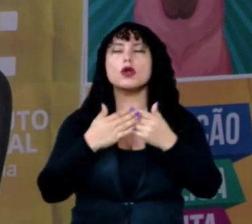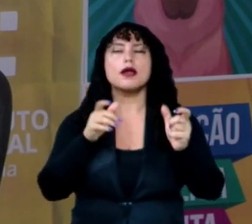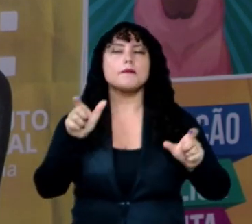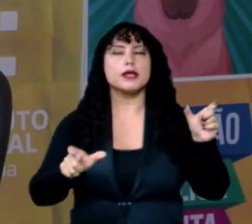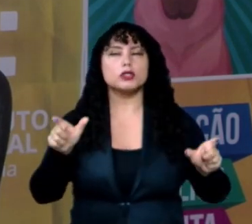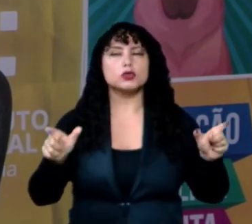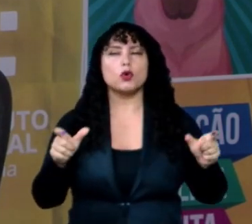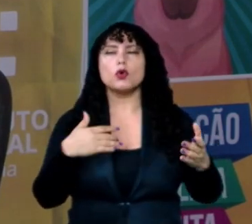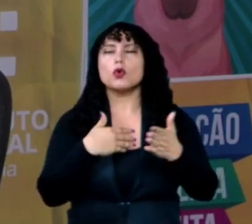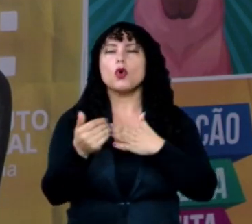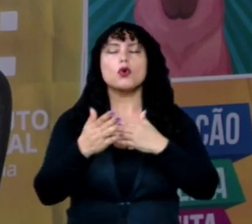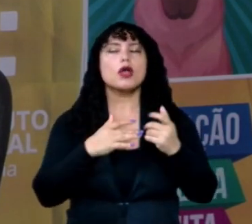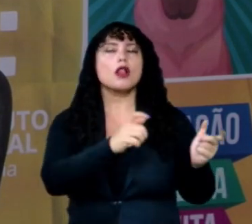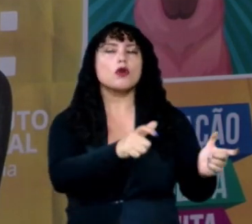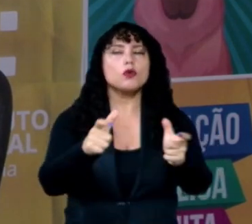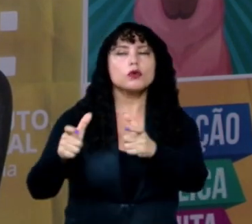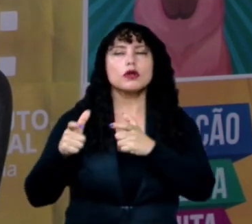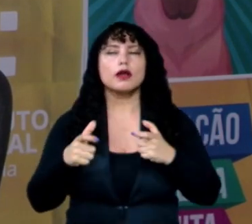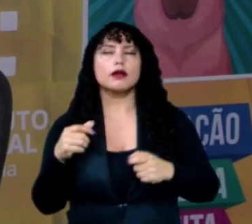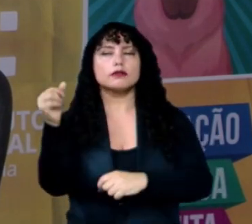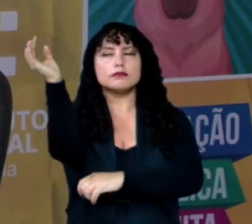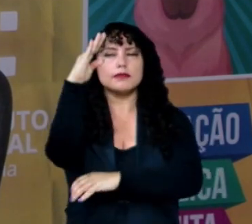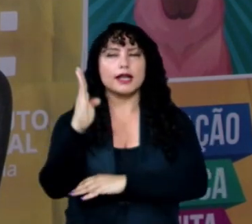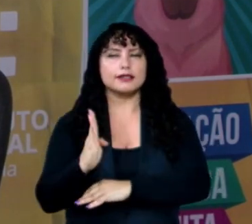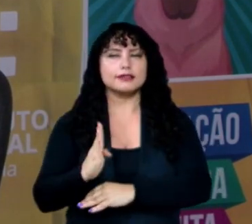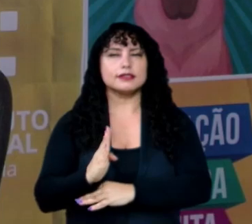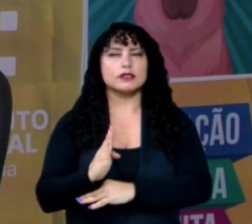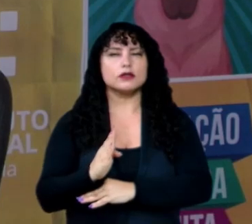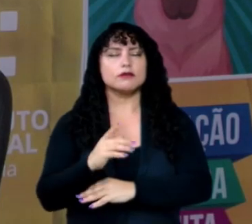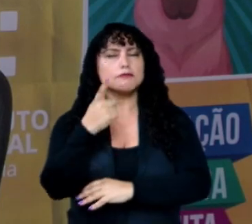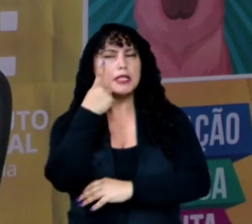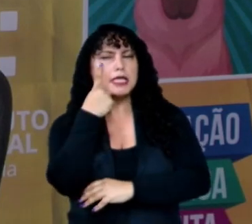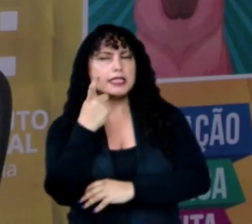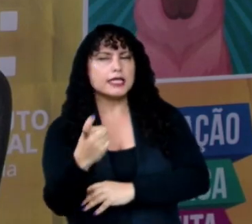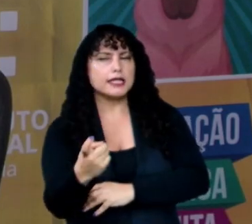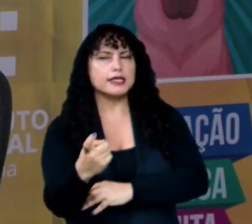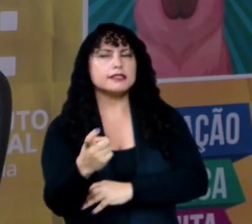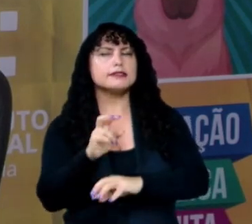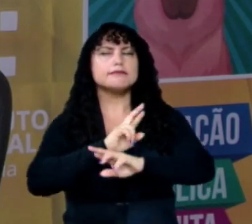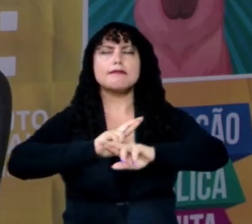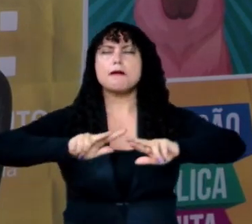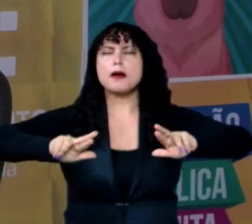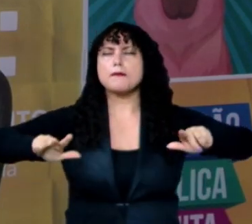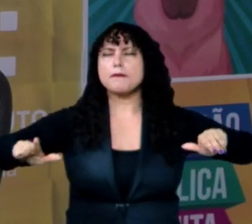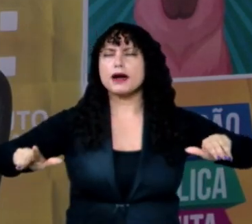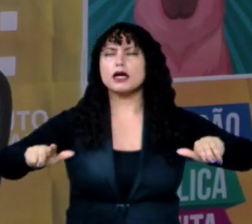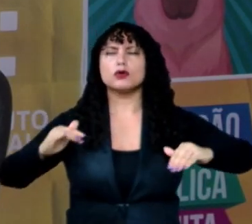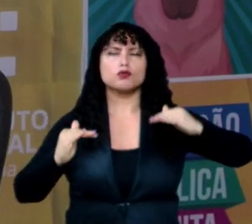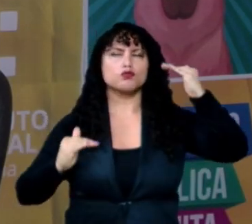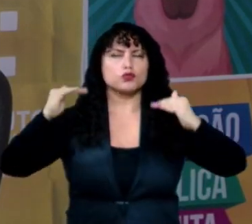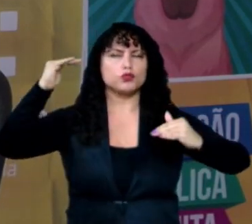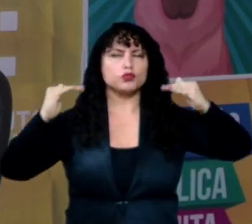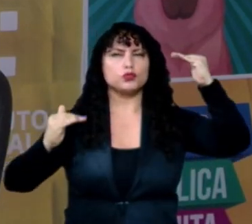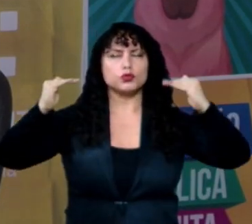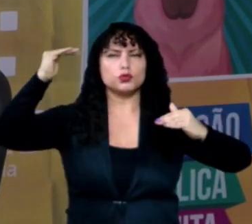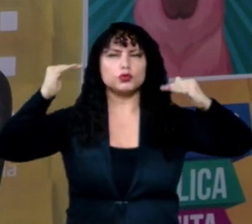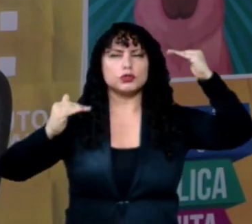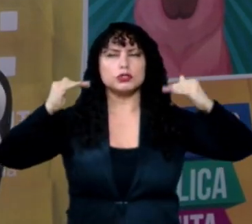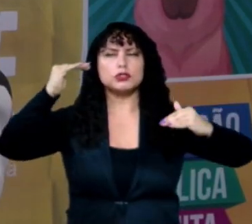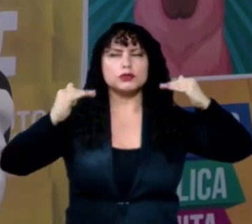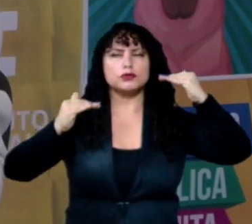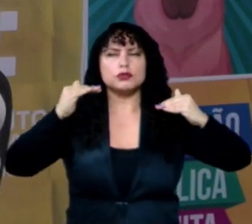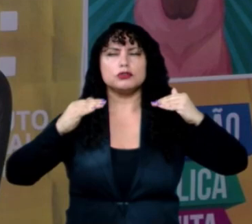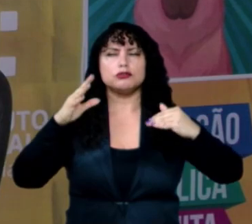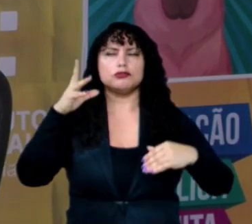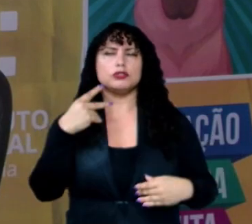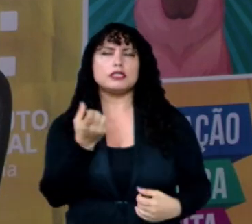cidadão, em qualquer localidade do Brasil, com interesses muito diferentes, com níveis de escolaridade,